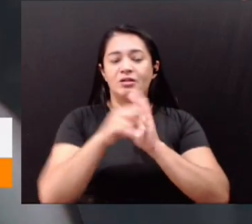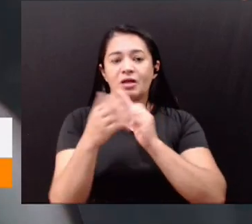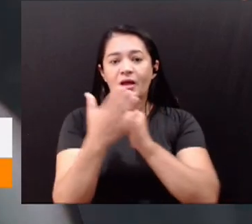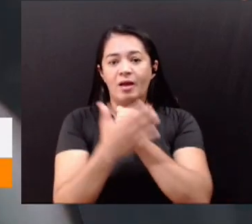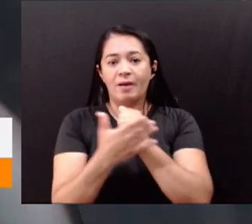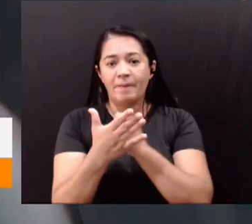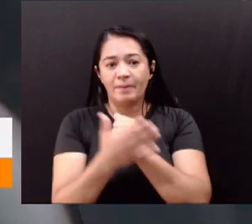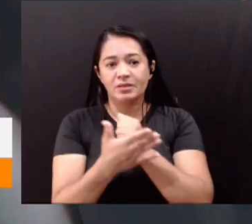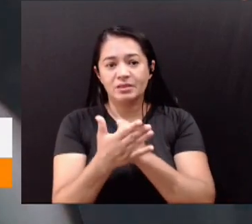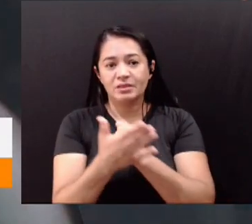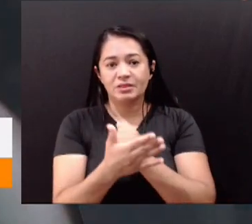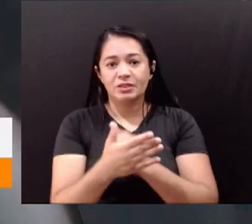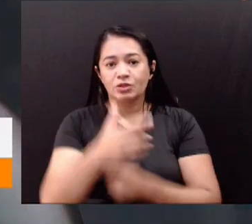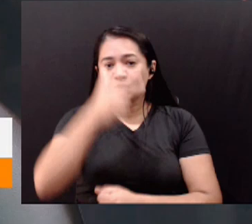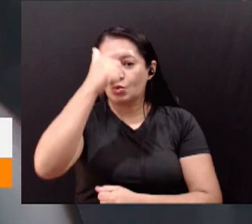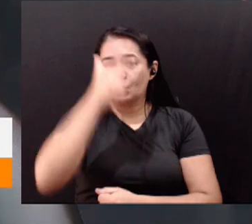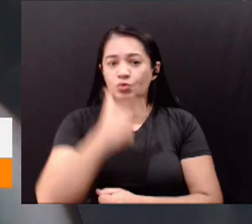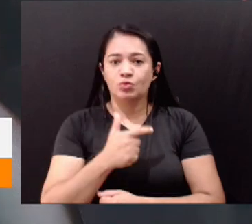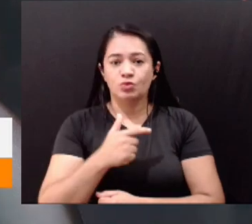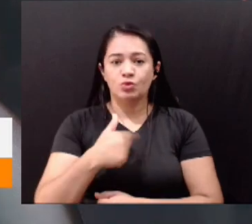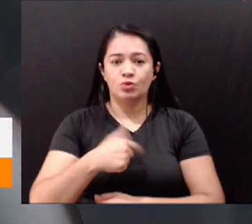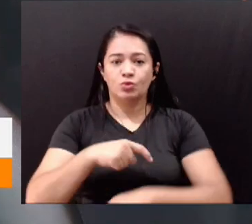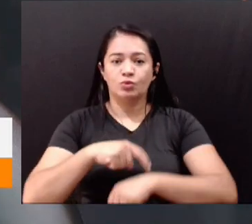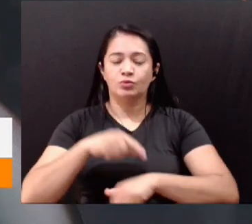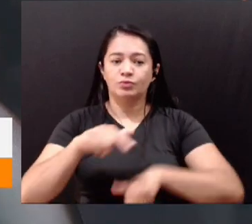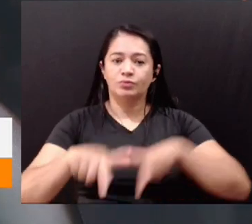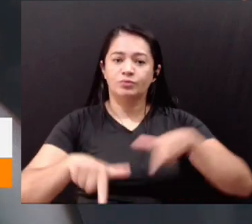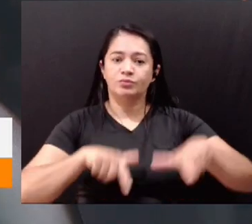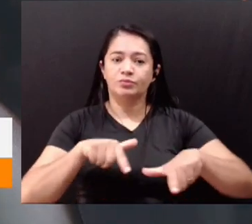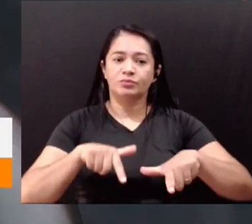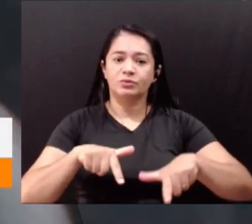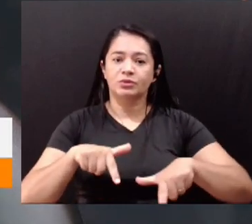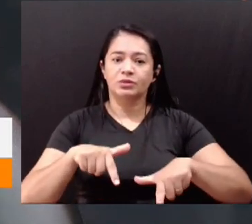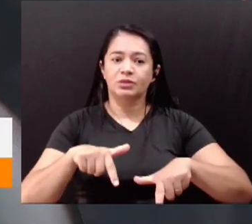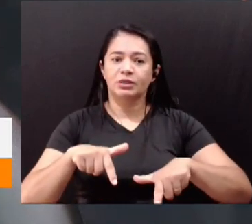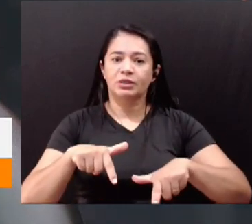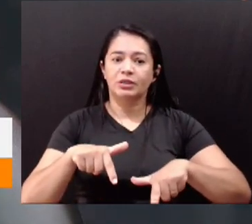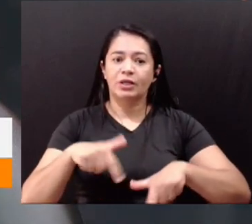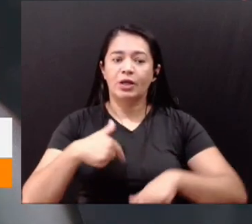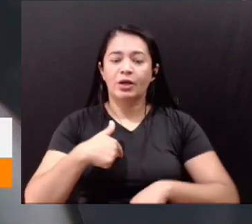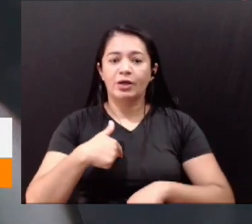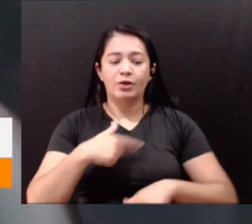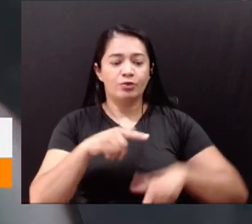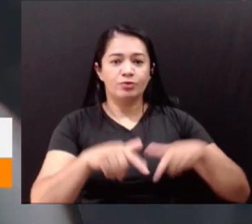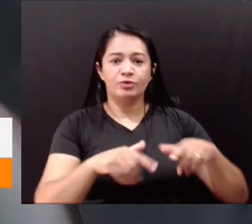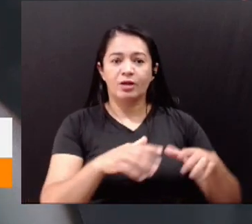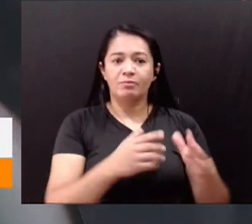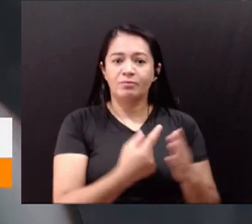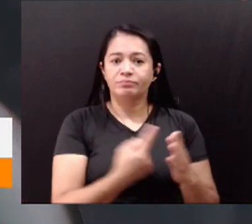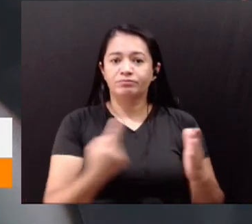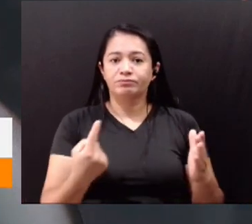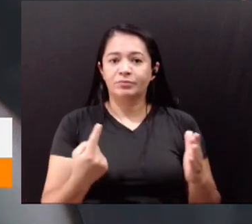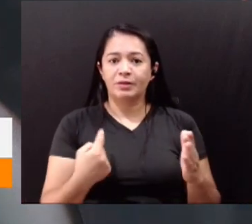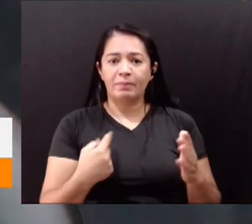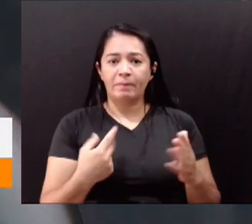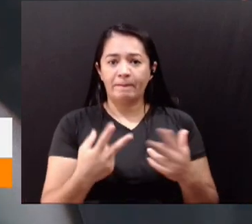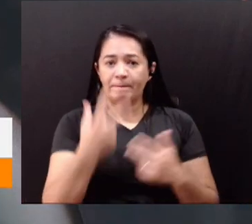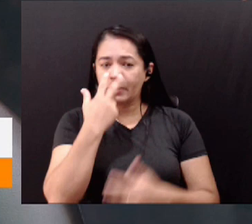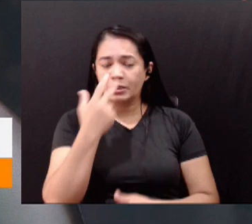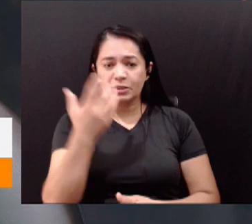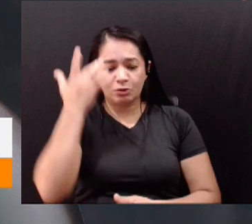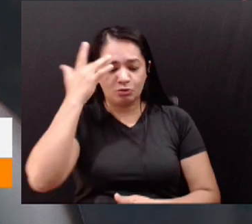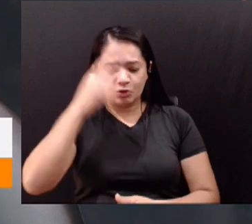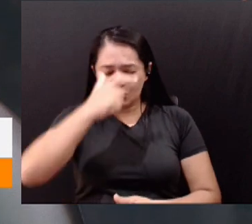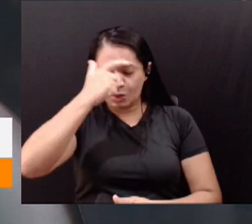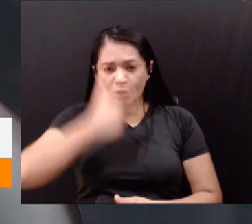sou quando trabalho, que quando eu deixo de estar no ambiente de trabalho, eu não me reconheço, não sei quem sou. E